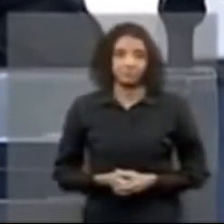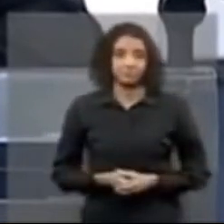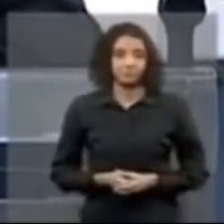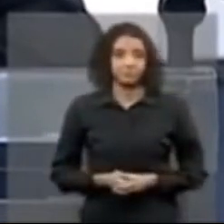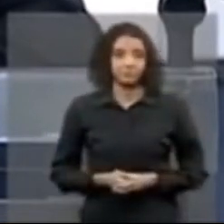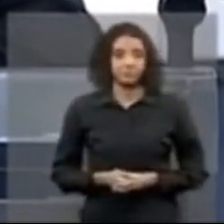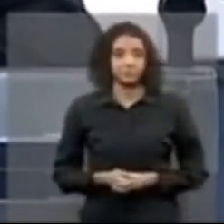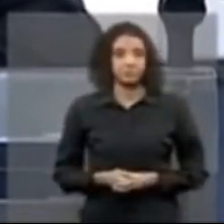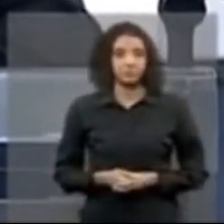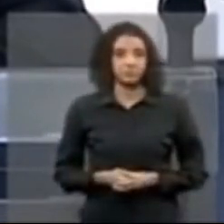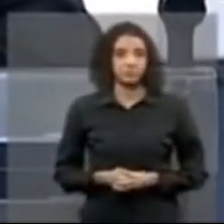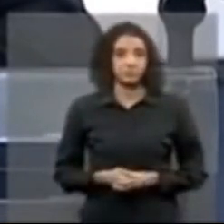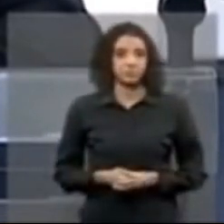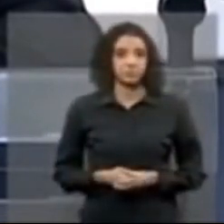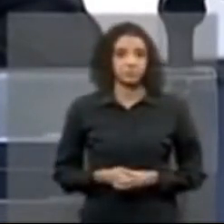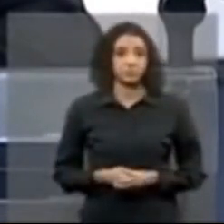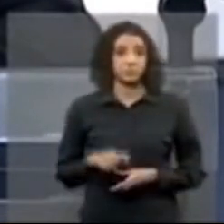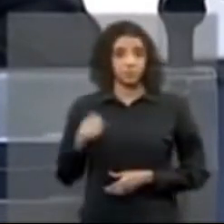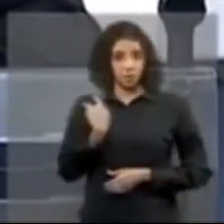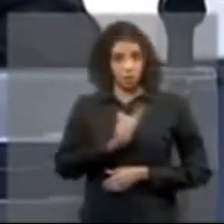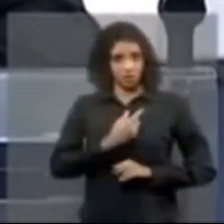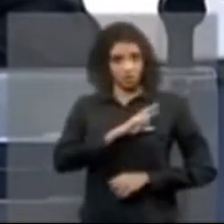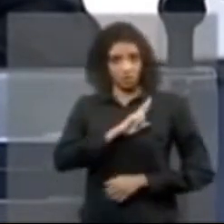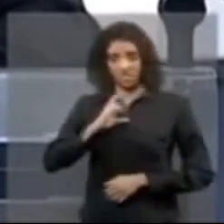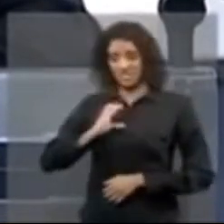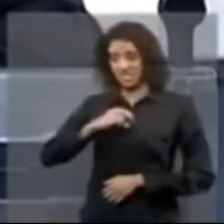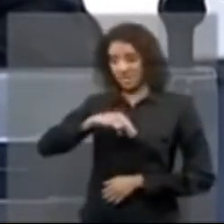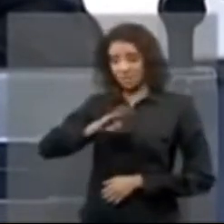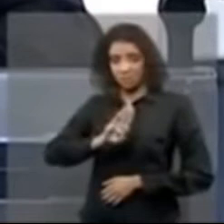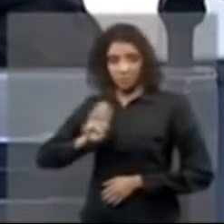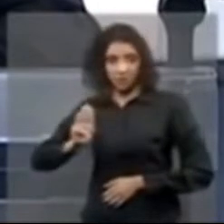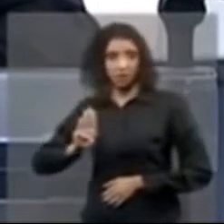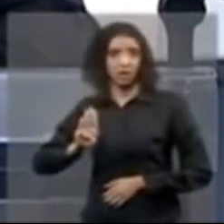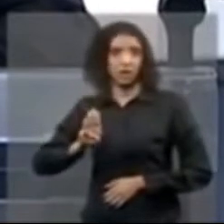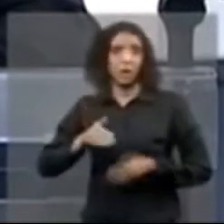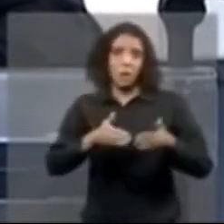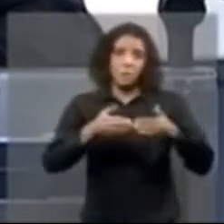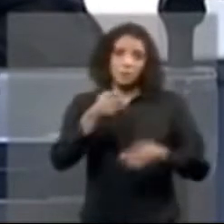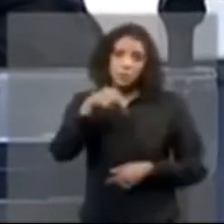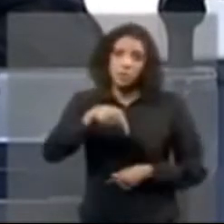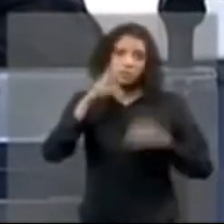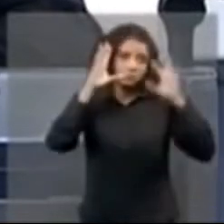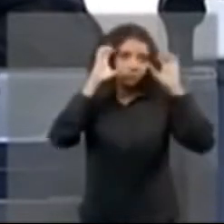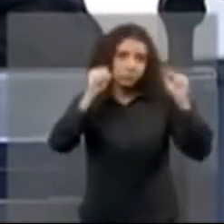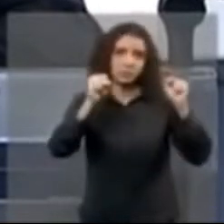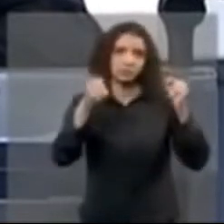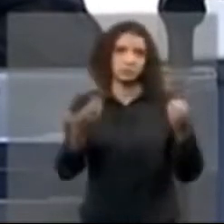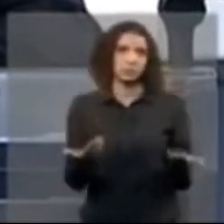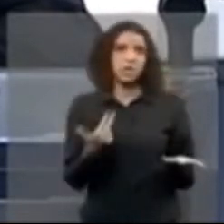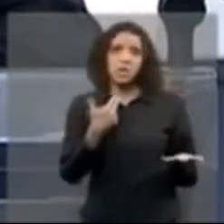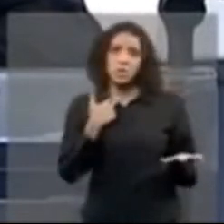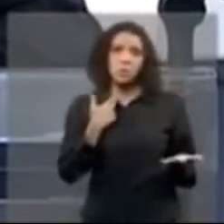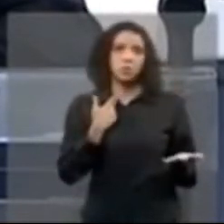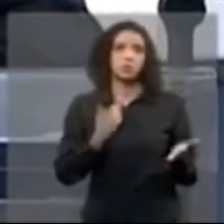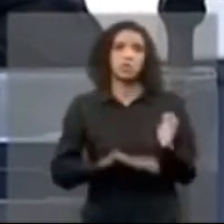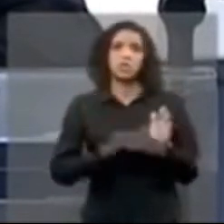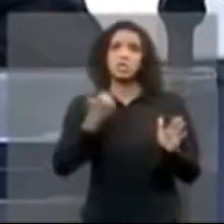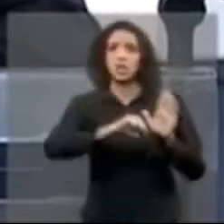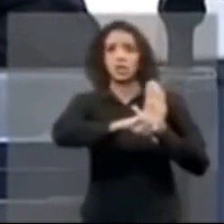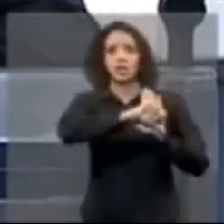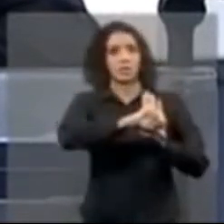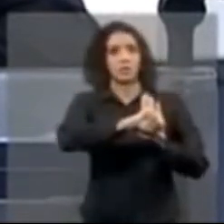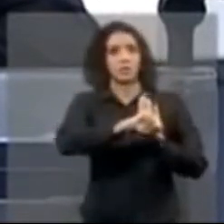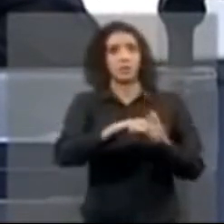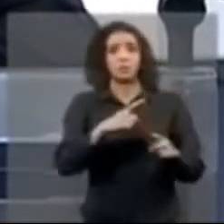Pedimos, como CNBB, que essa Suprema Corte não permita a descriminalização do atentado contra a